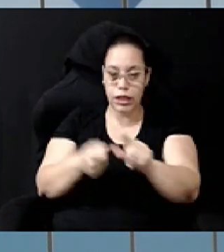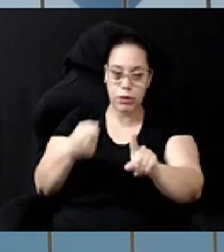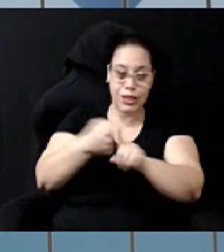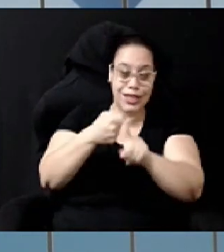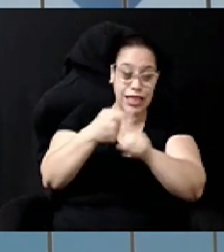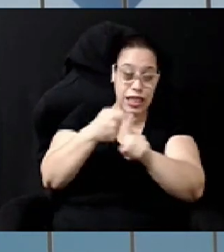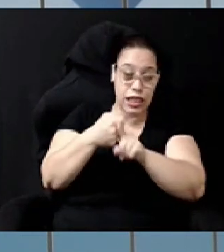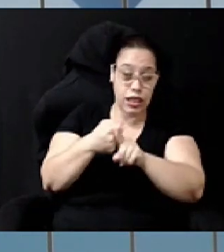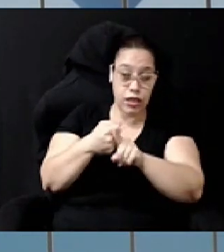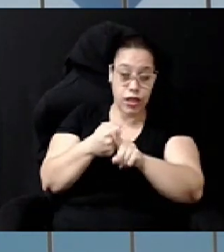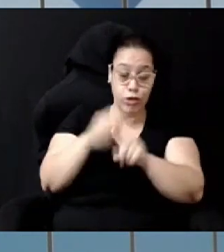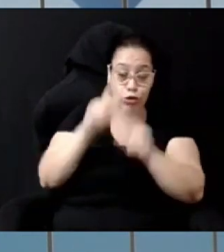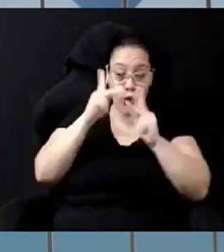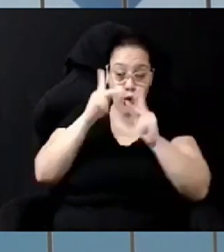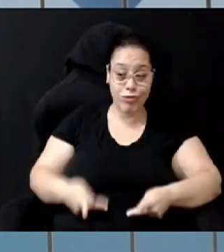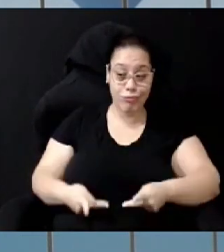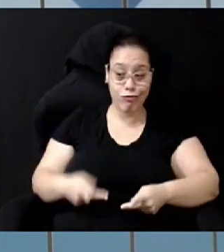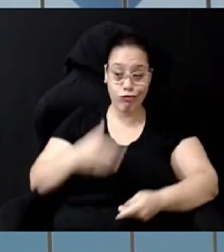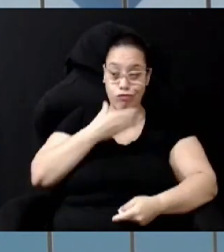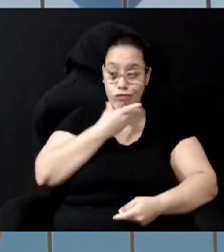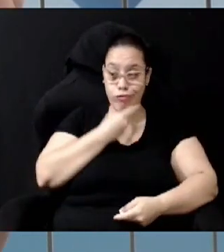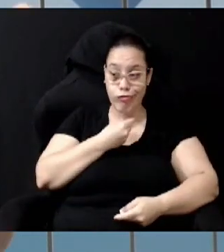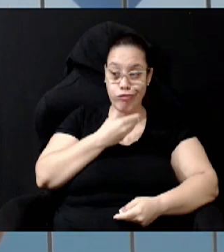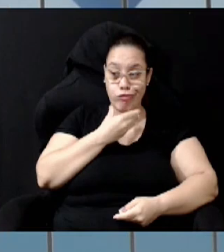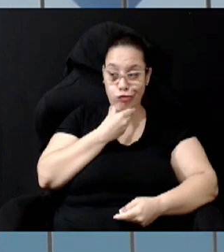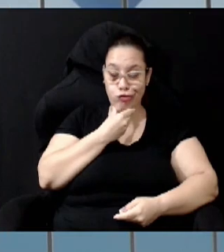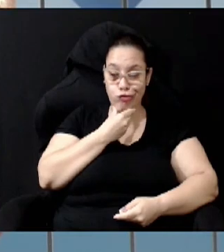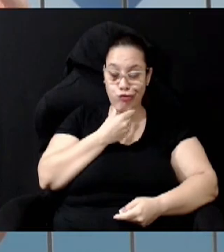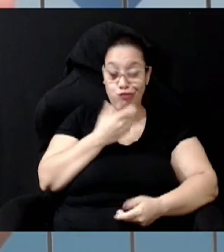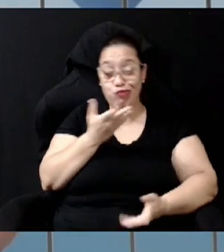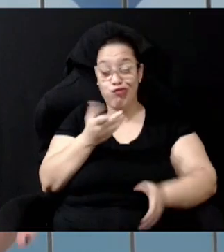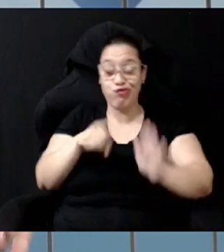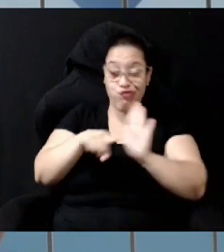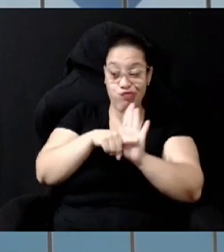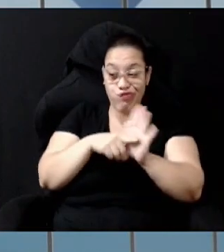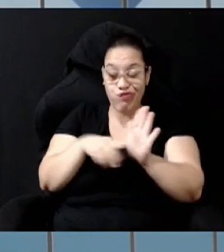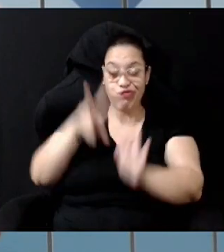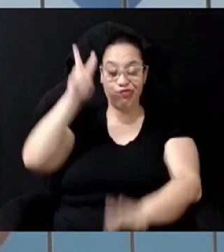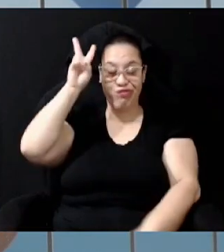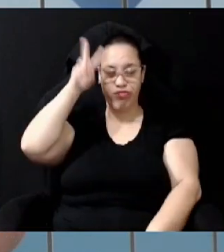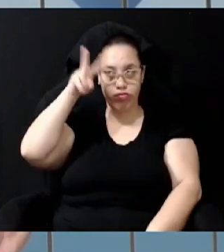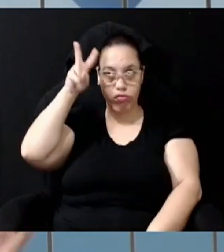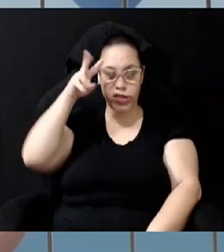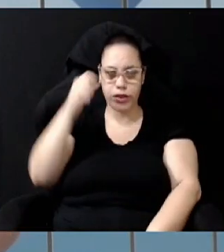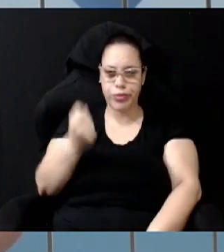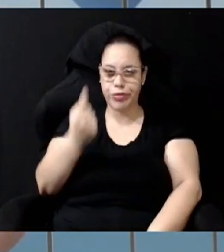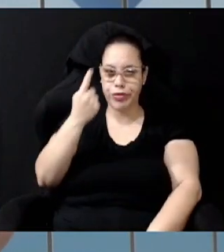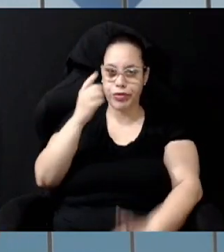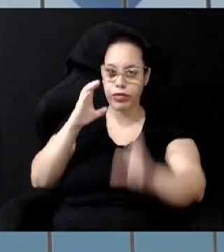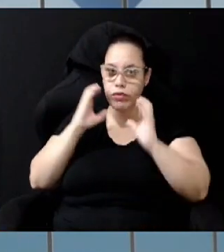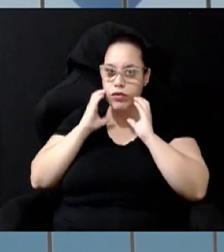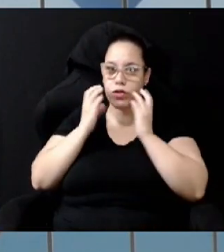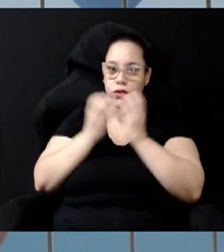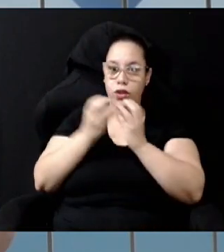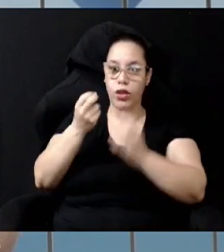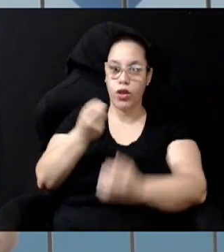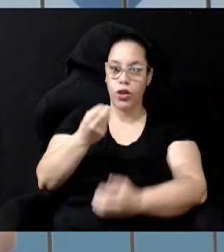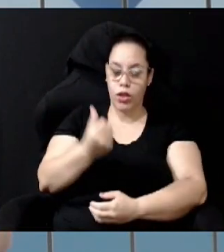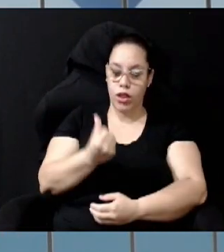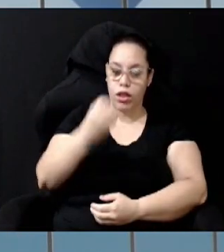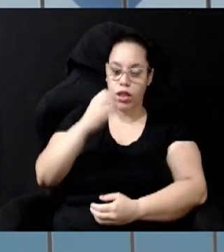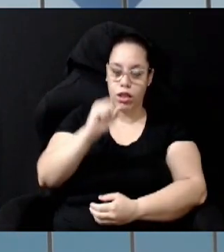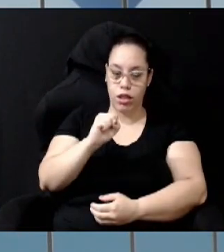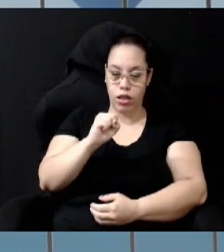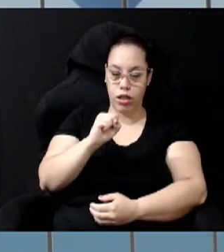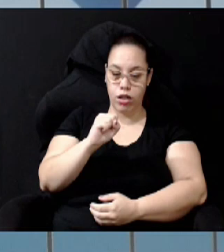por muito tempo foi negado. Se a gente pegar o histórico, a primeira conferência em 68 com o Clube de Roma, depois 72